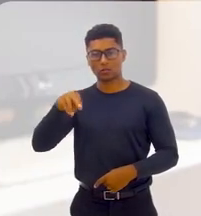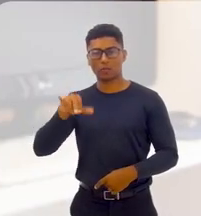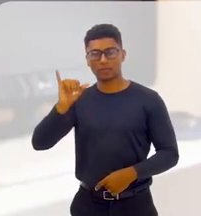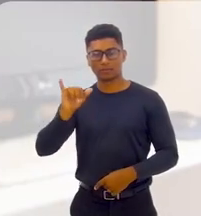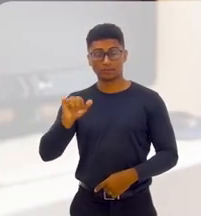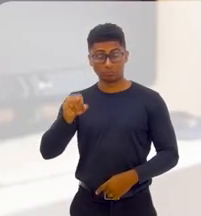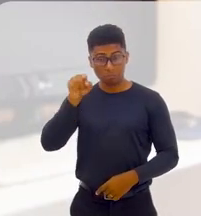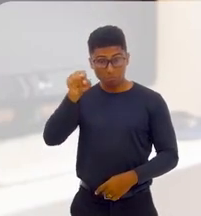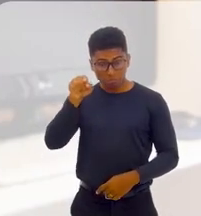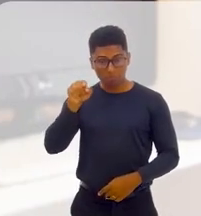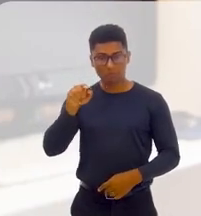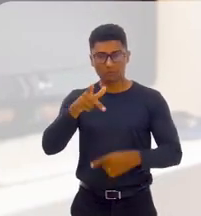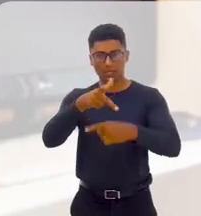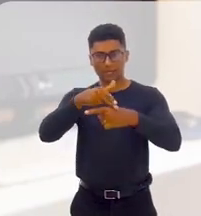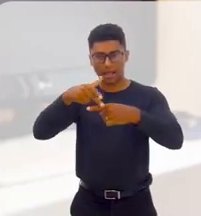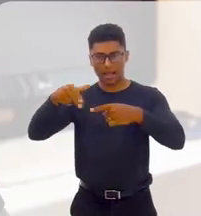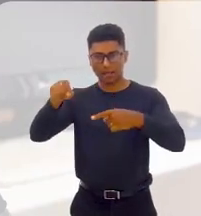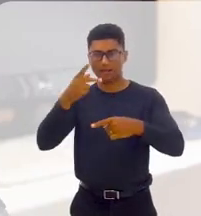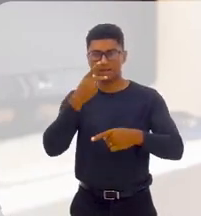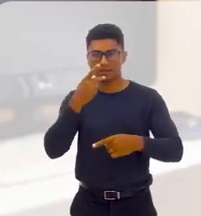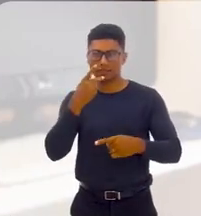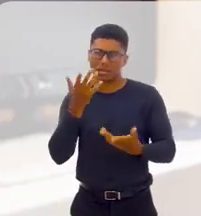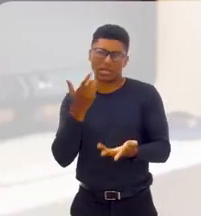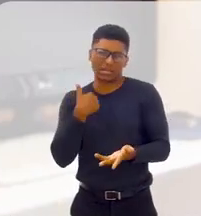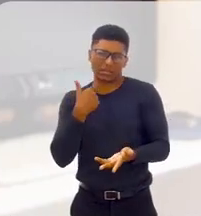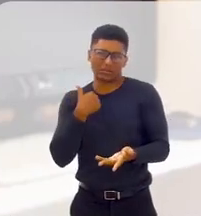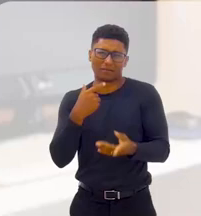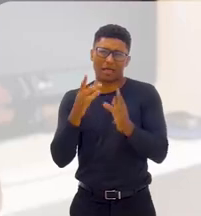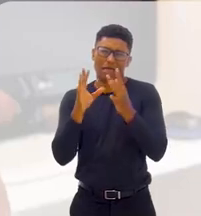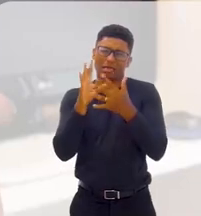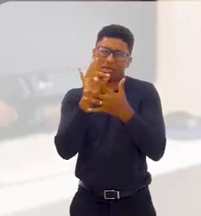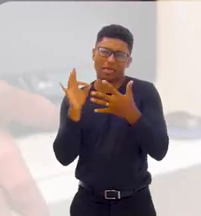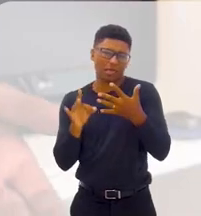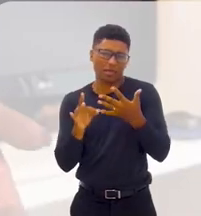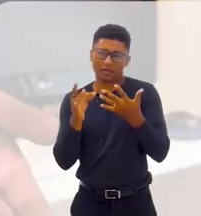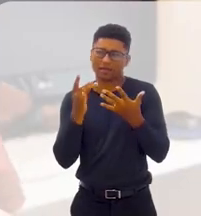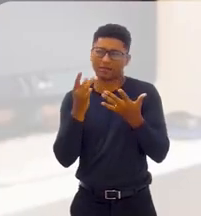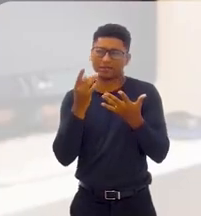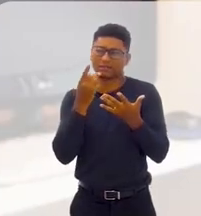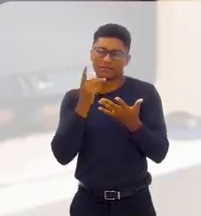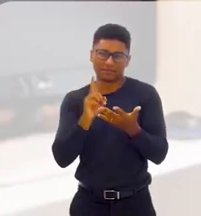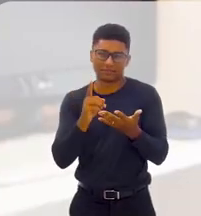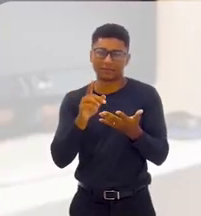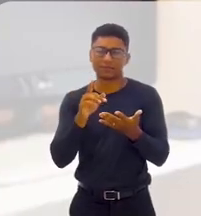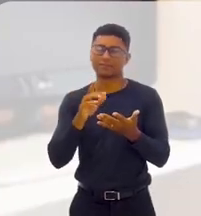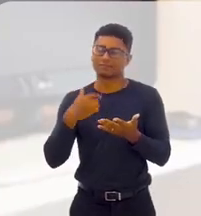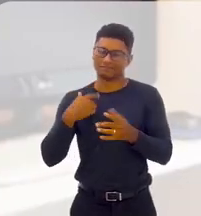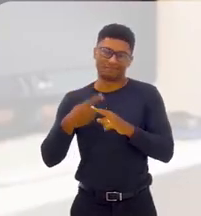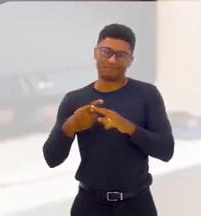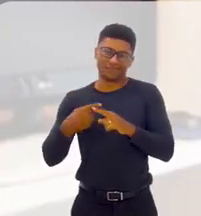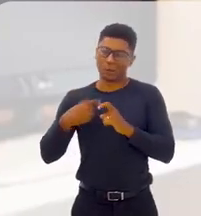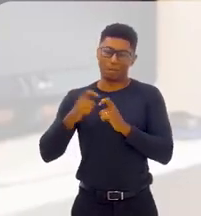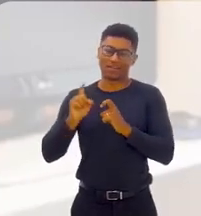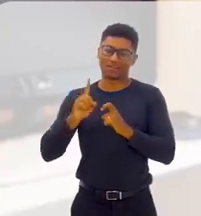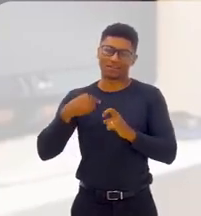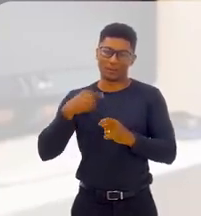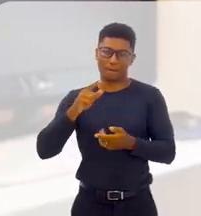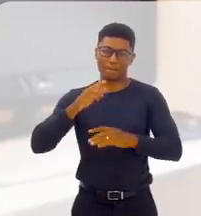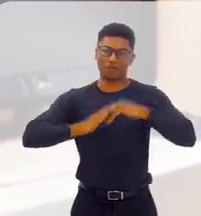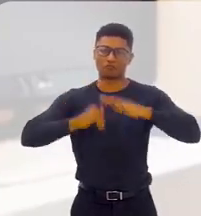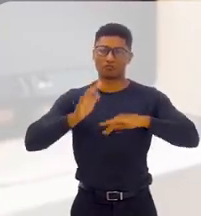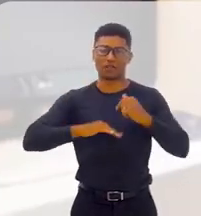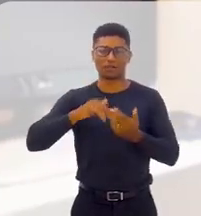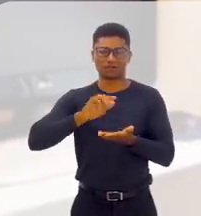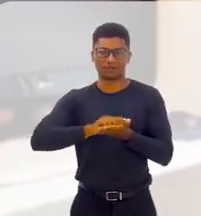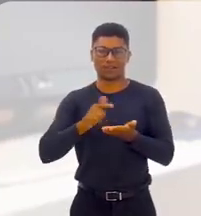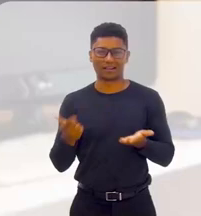e lá eles falavam de um. Eu vou falar assim, grosso modo, obviamente, porque eu sou jornalista, não sou médica. E eles